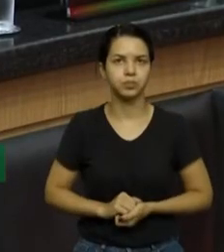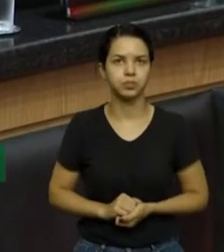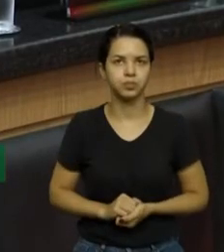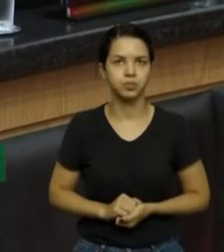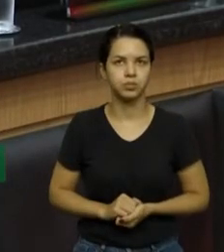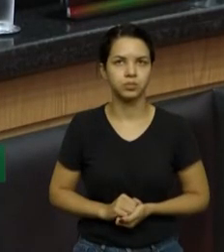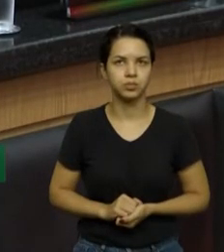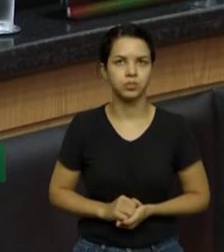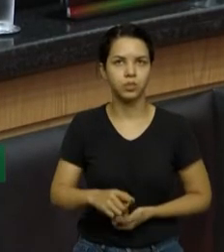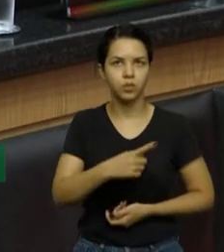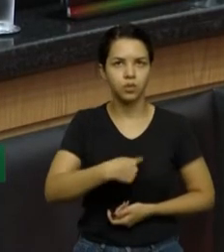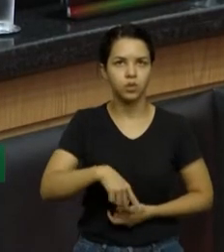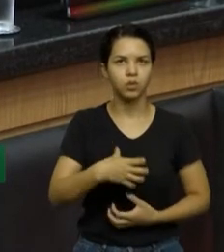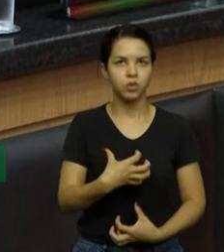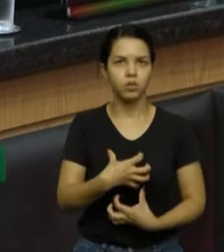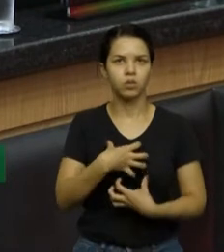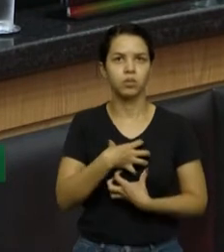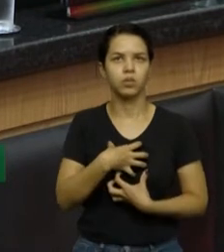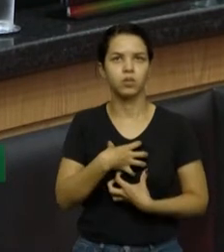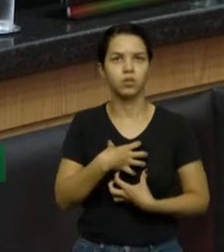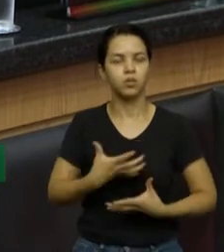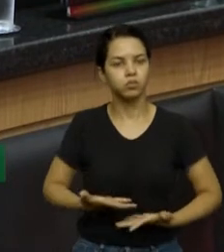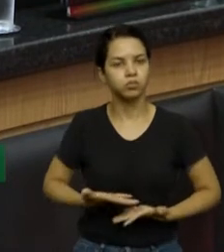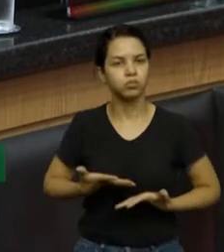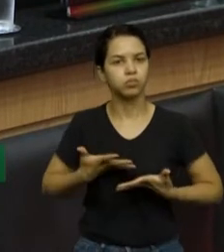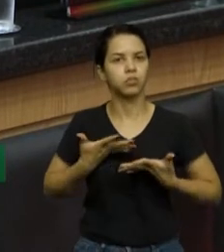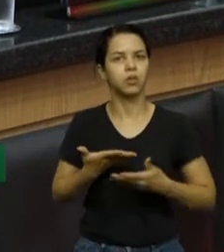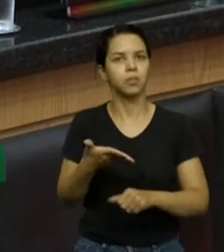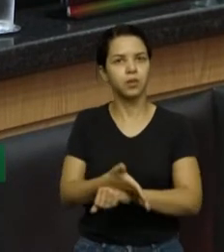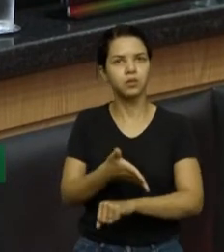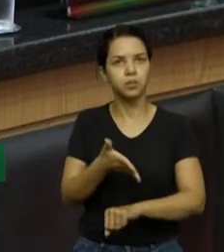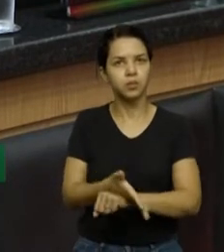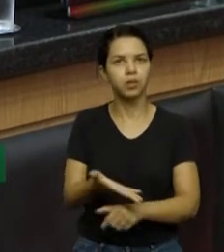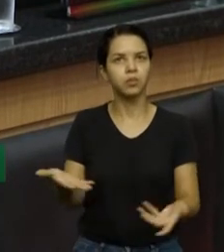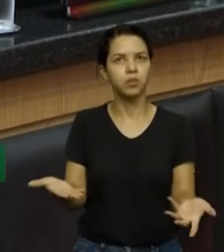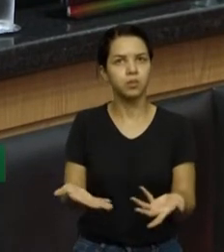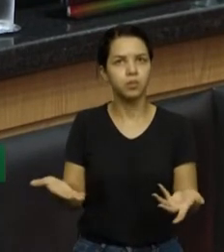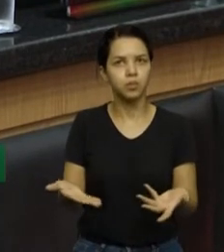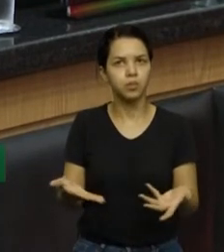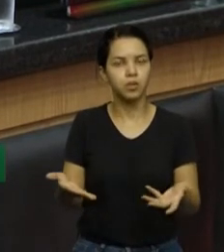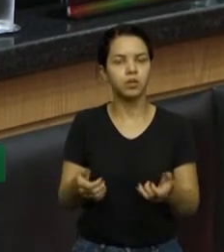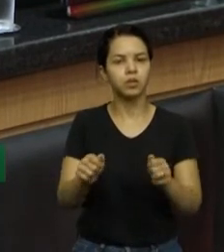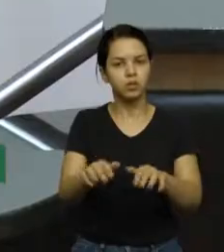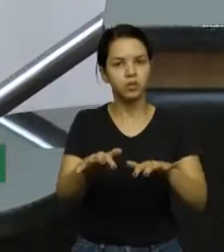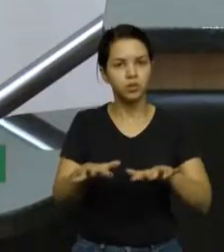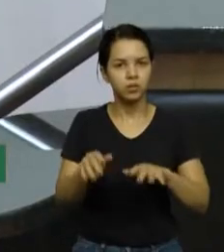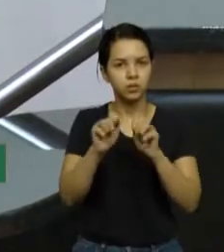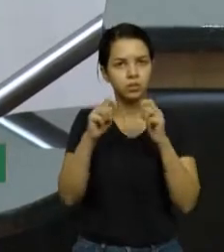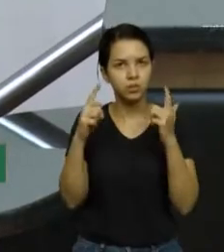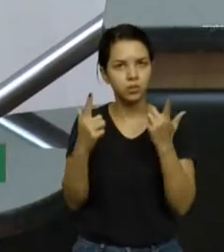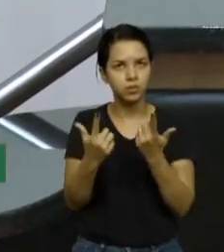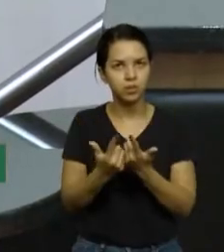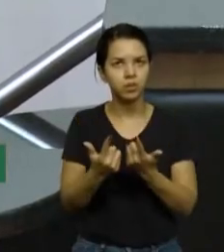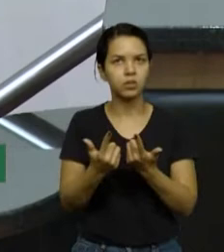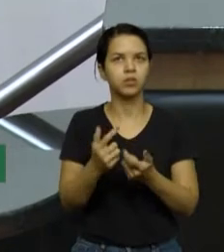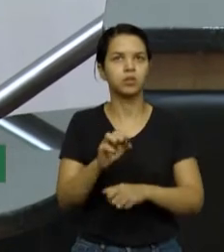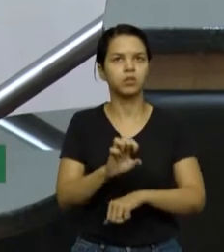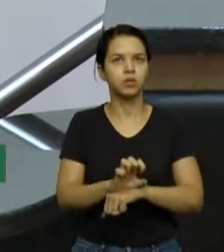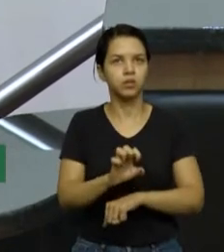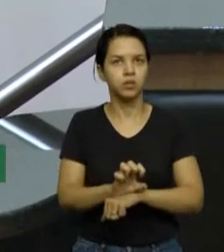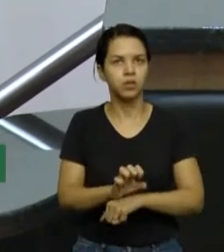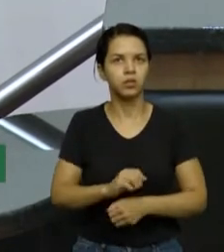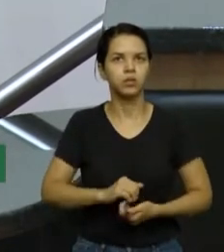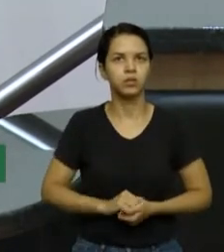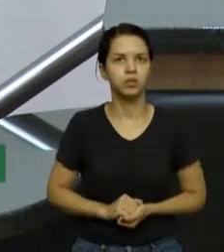Uma satisfação, uma alegria para nós participarmos desse momento, dessa sessão da Assembleia Legislativa do Estado de Santa Catarina, onde